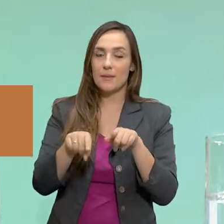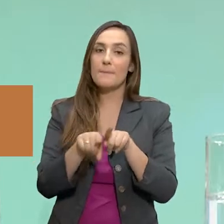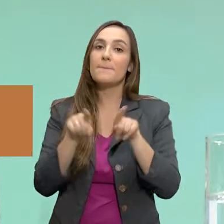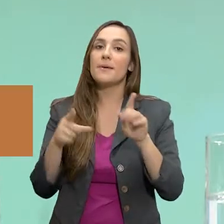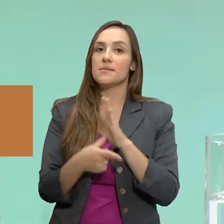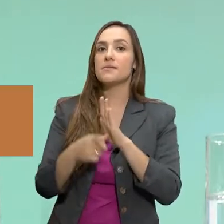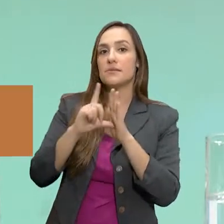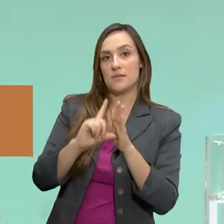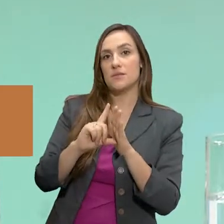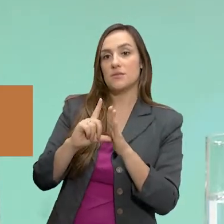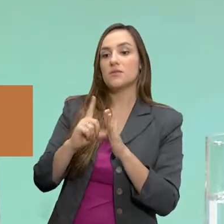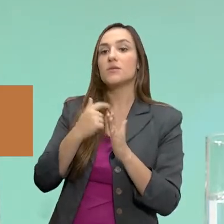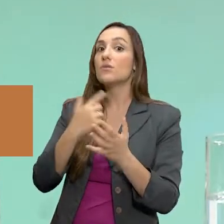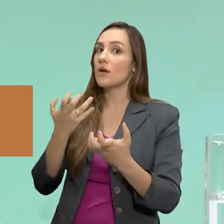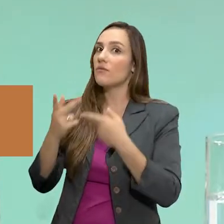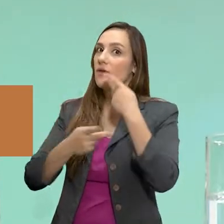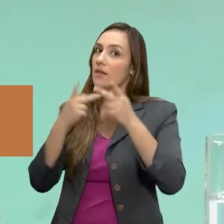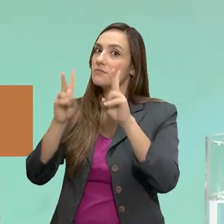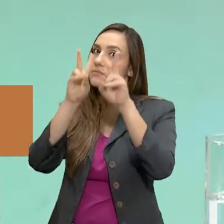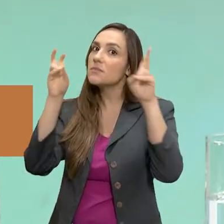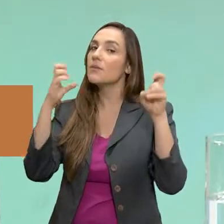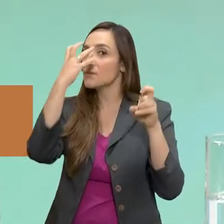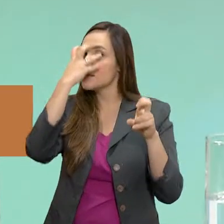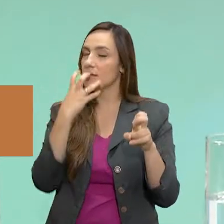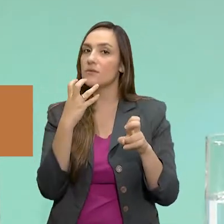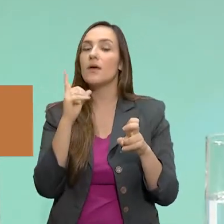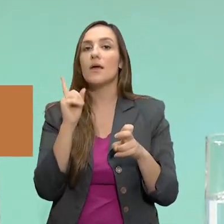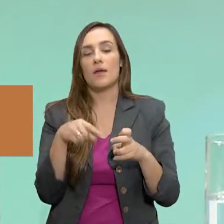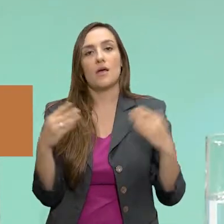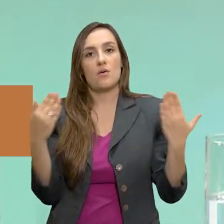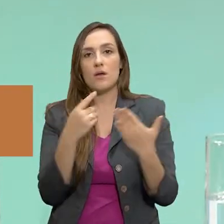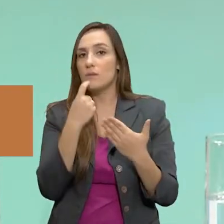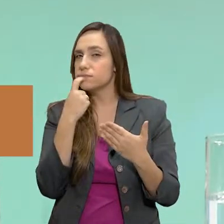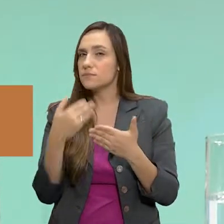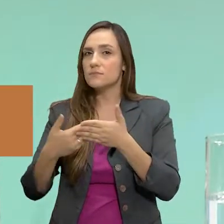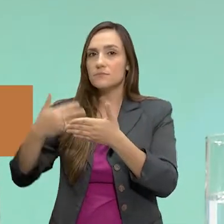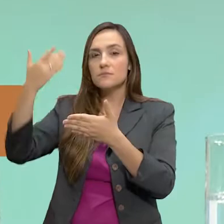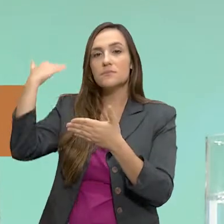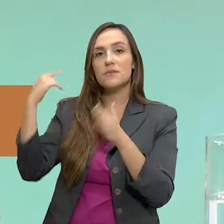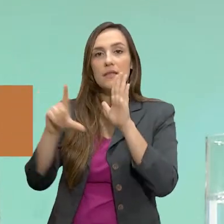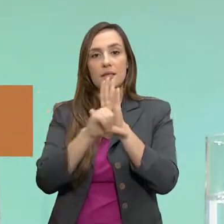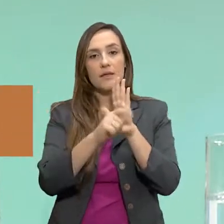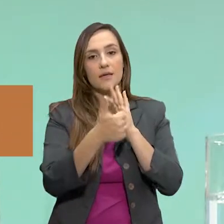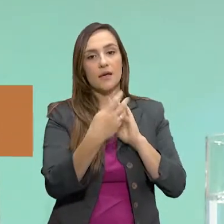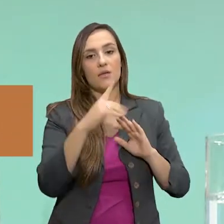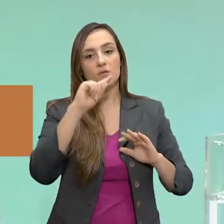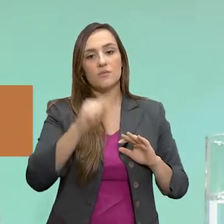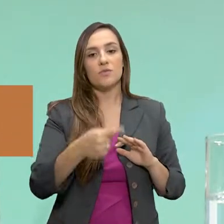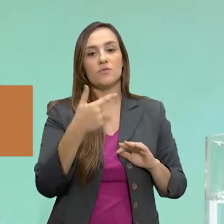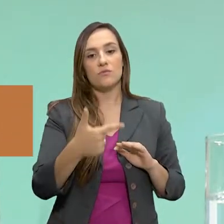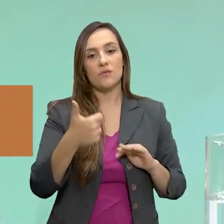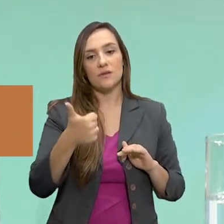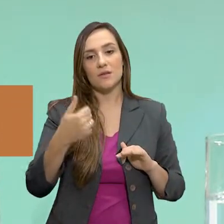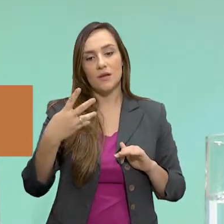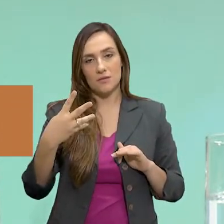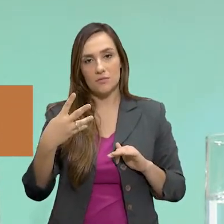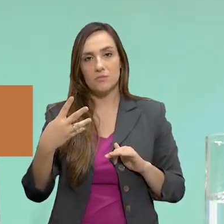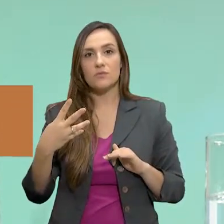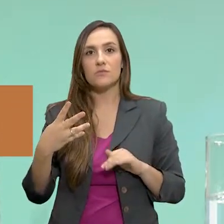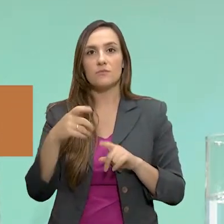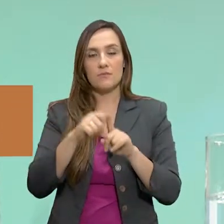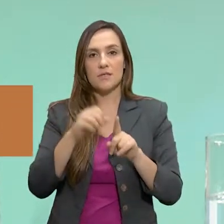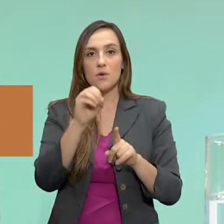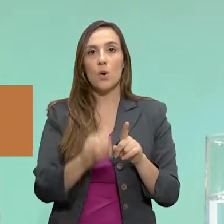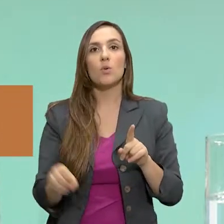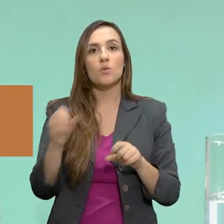de um assunto sério, que foi a aprovação recente agora da Lei 14.214, em outubro de